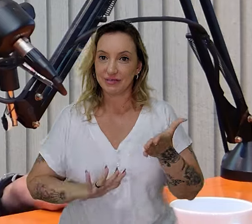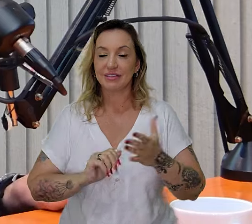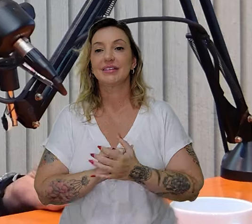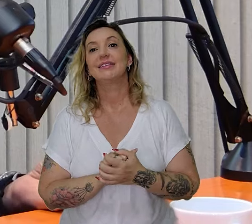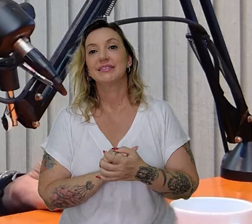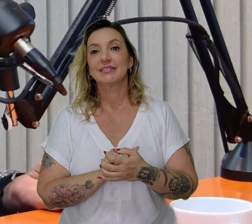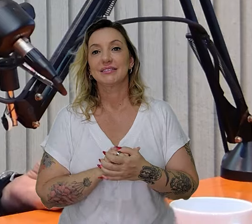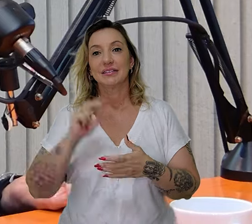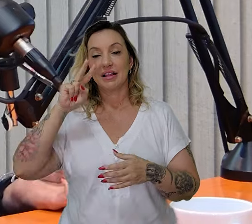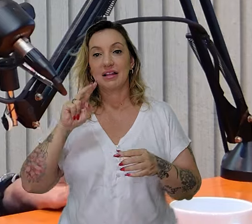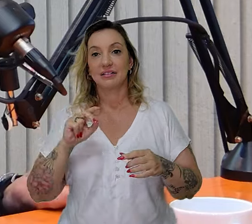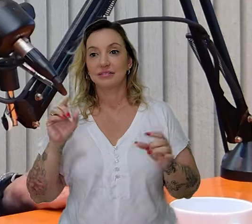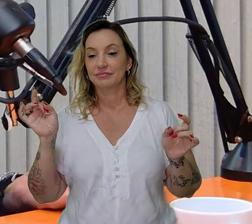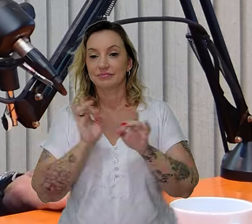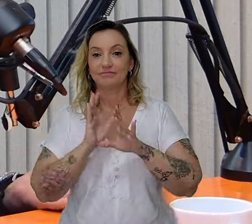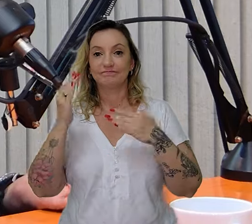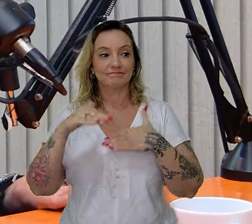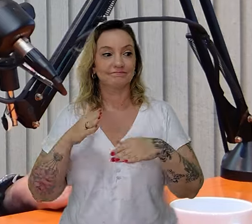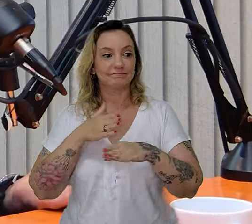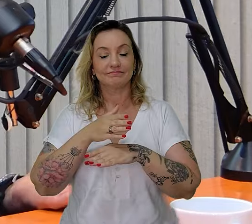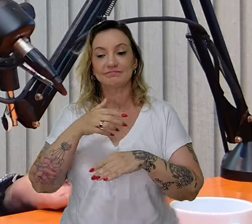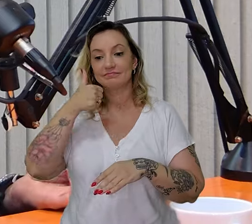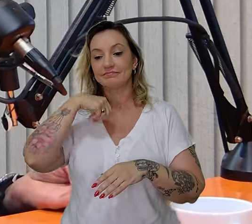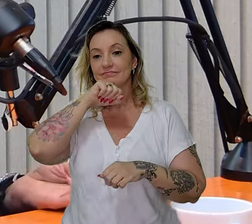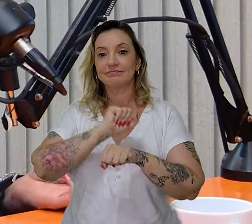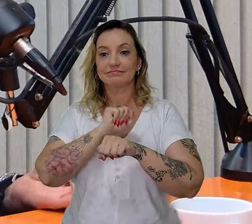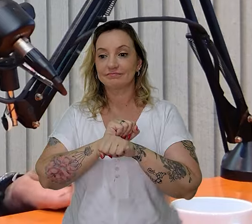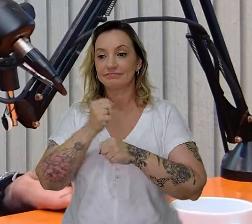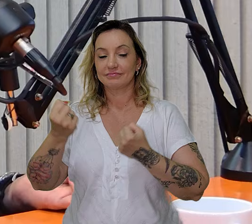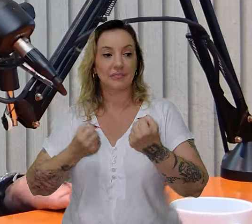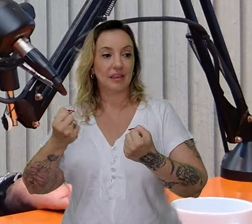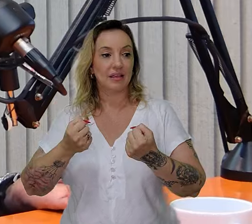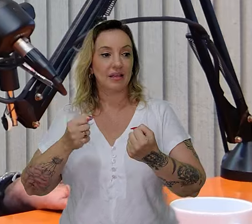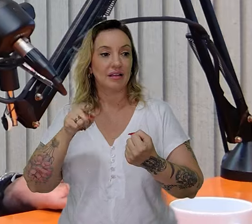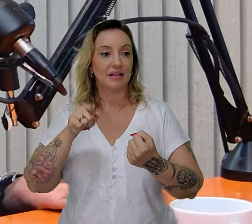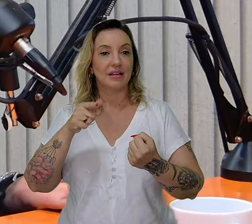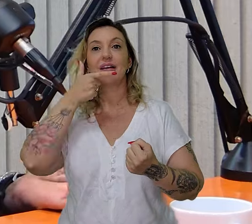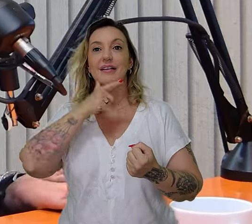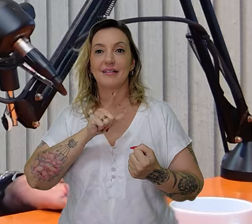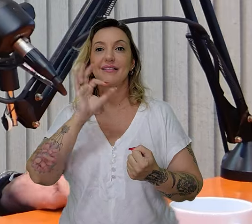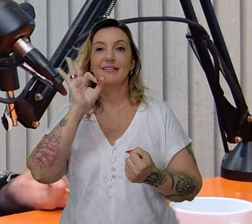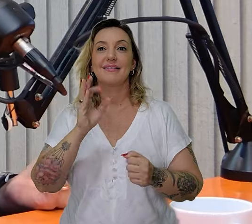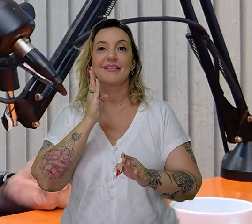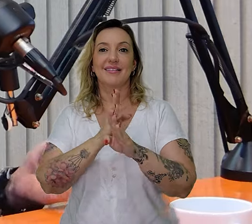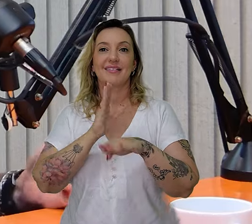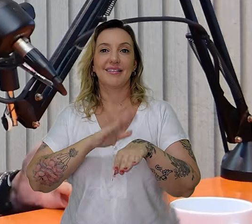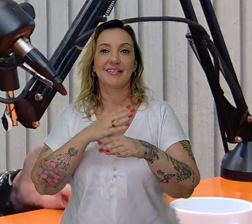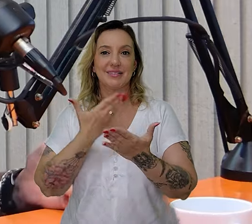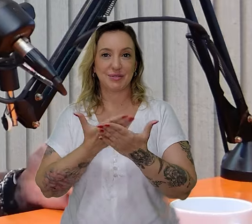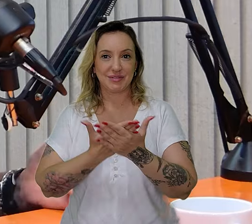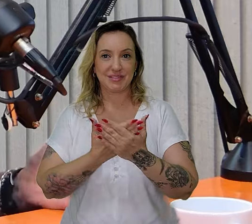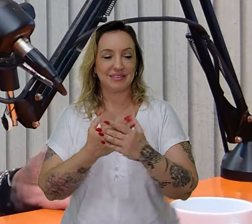saí da da dessa prova entrei minha mãe tava me esperando no carro eu entrei no carro ela falou agora acho que você descobriu o que você quer